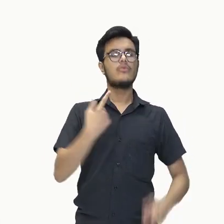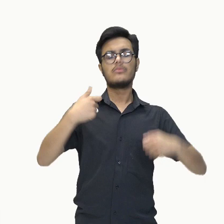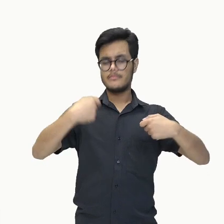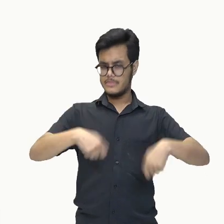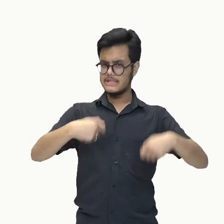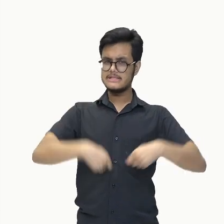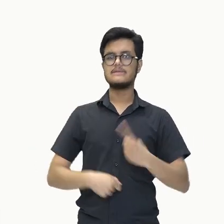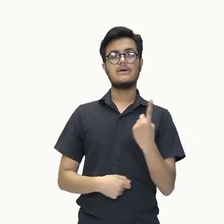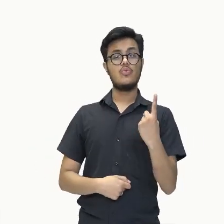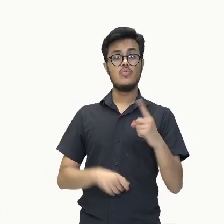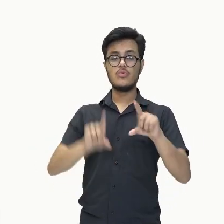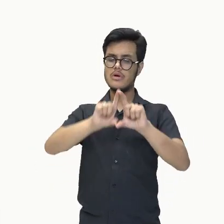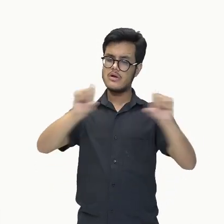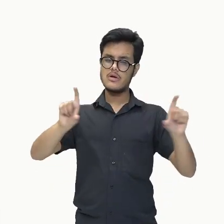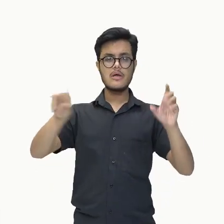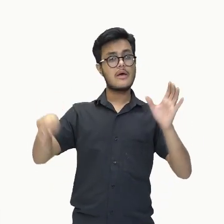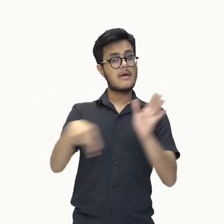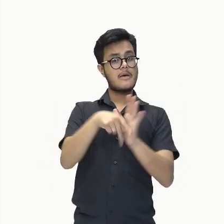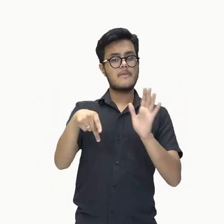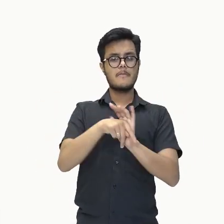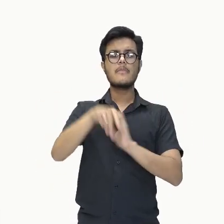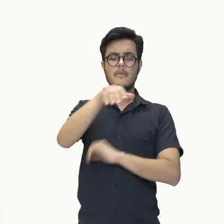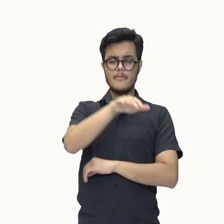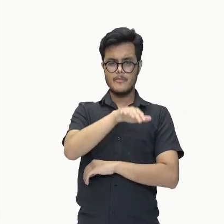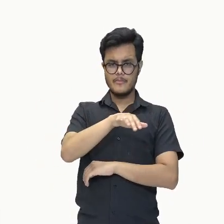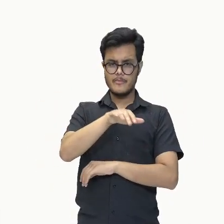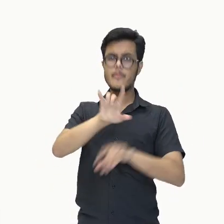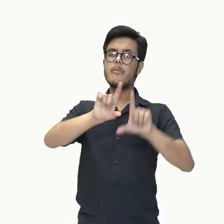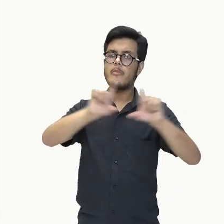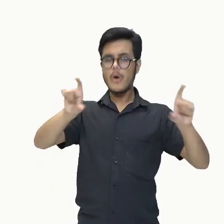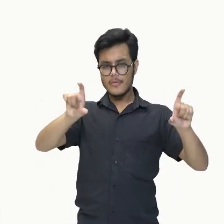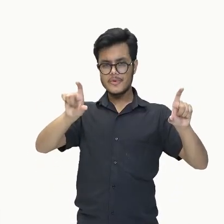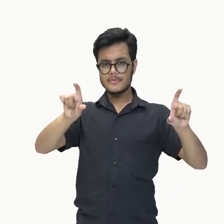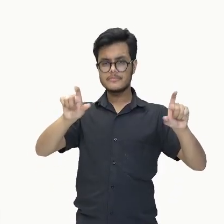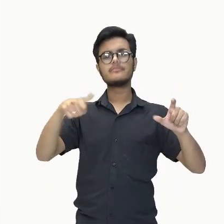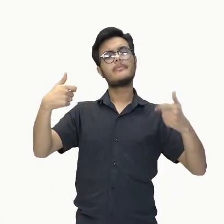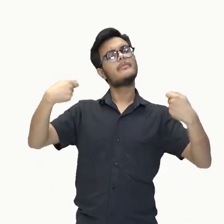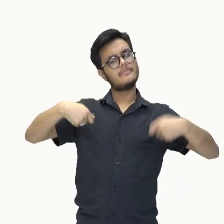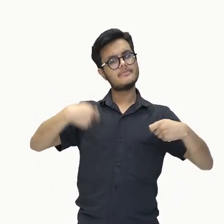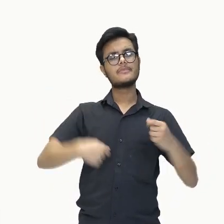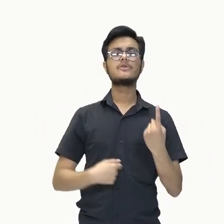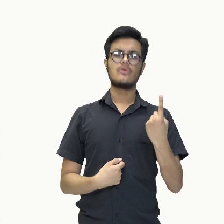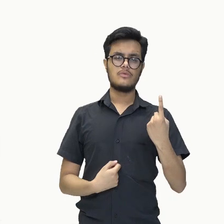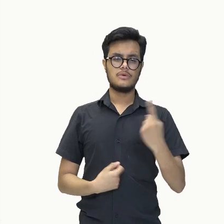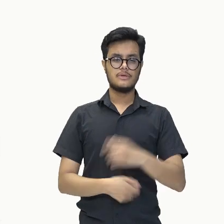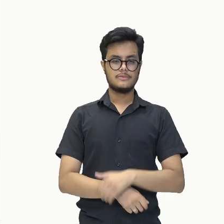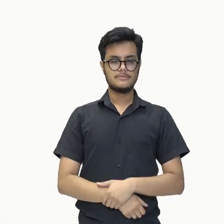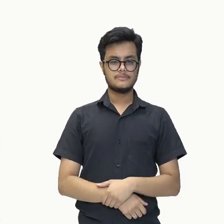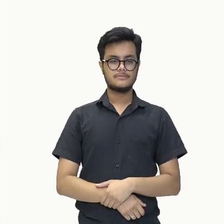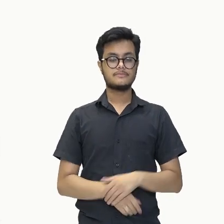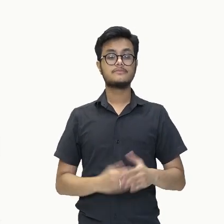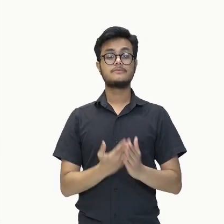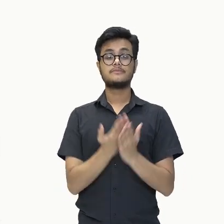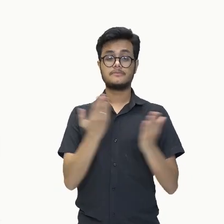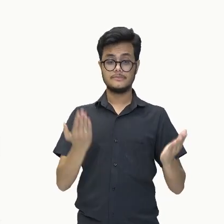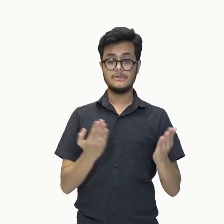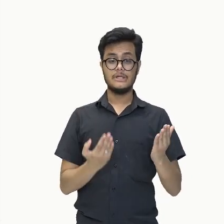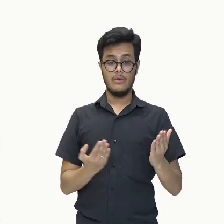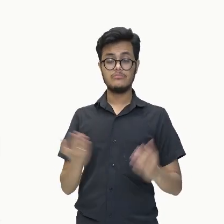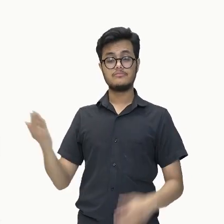vai aparecer, né? Toda vez que tivermos uma taxa, esse 1 vai aparecer. Então, nós vamos ter 1